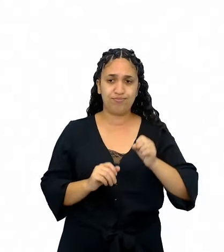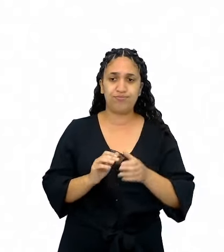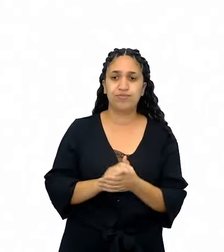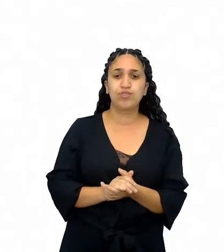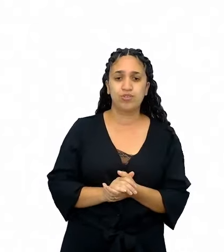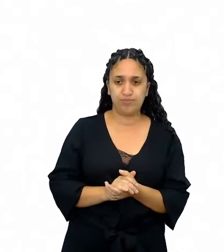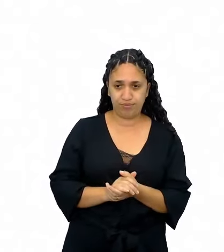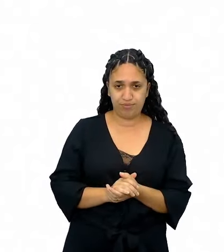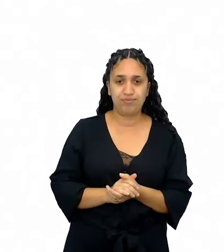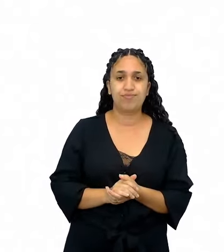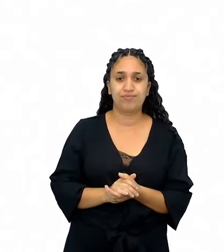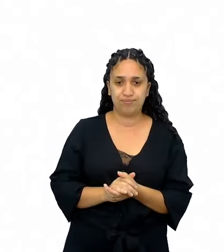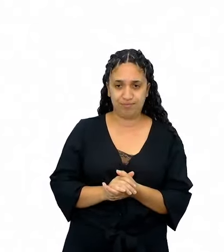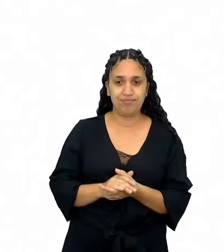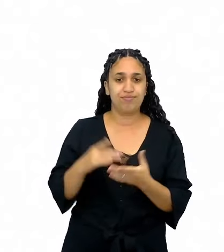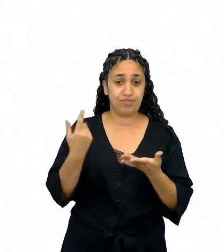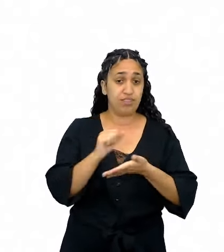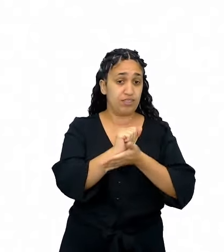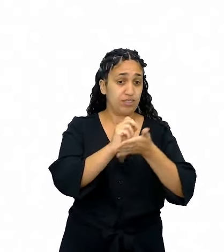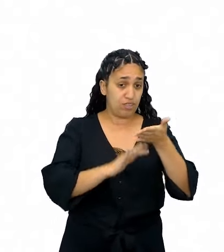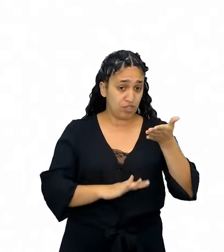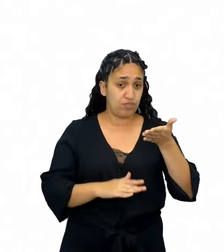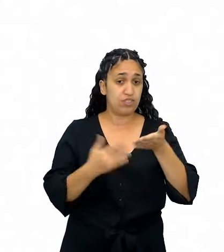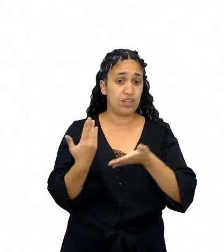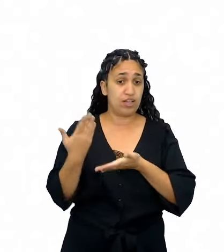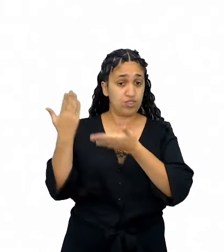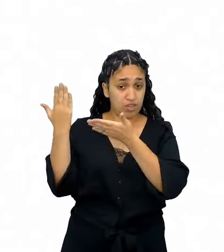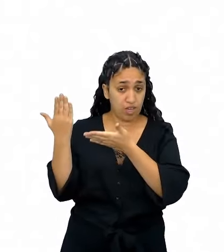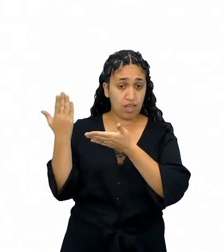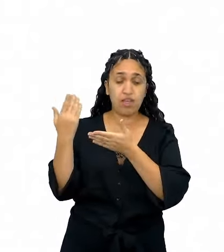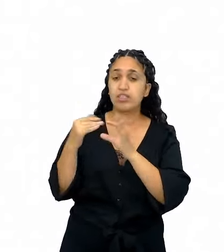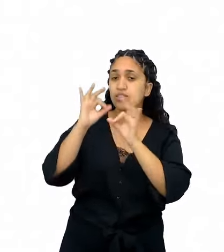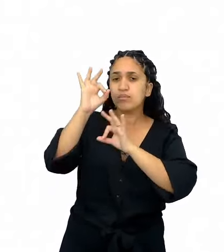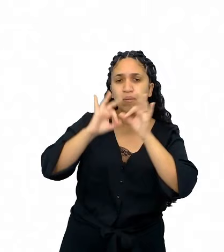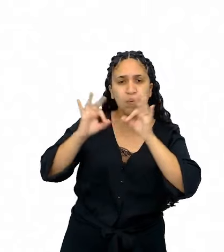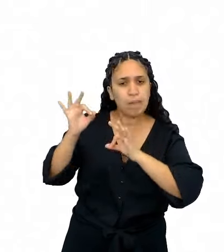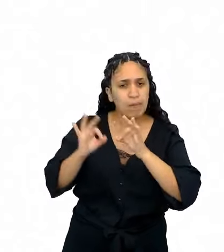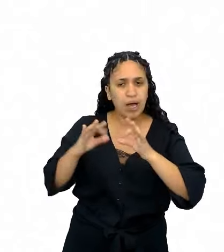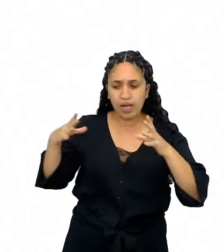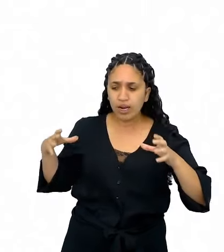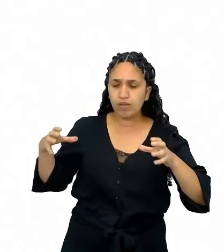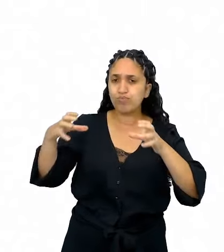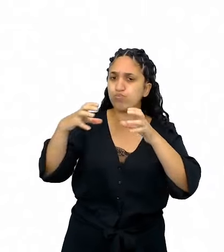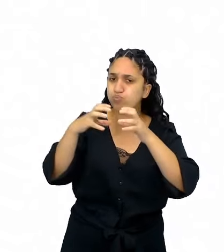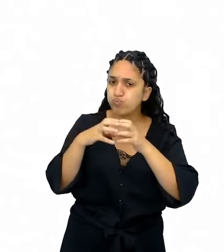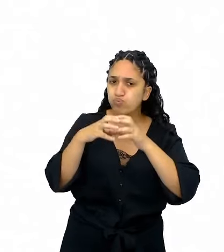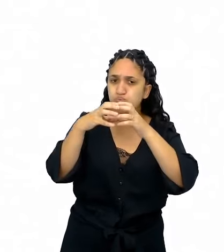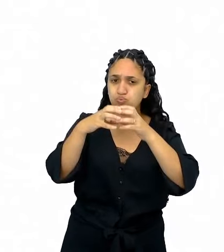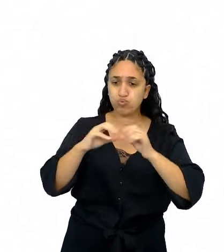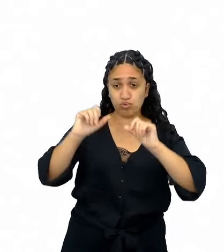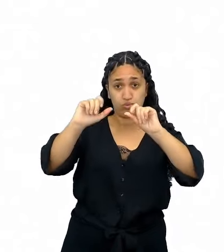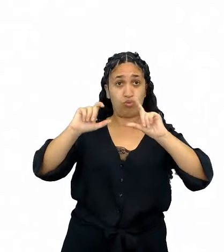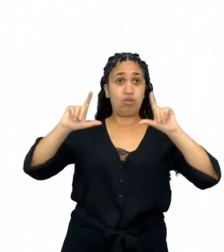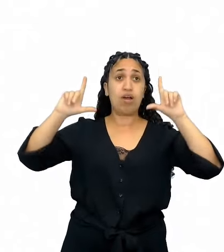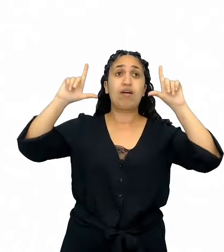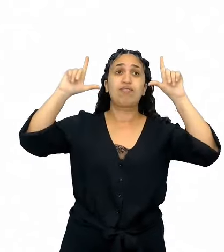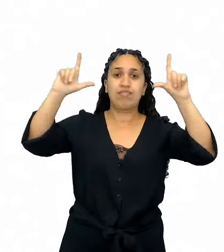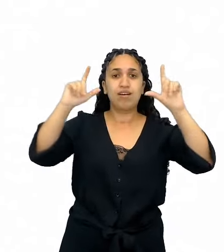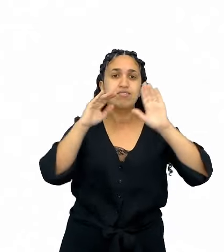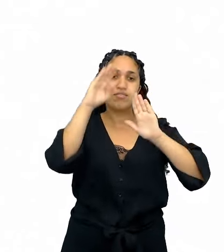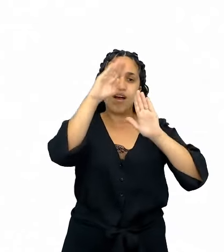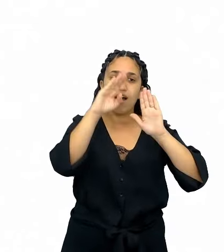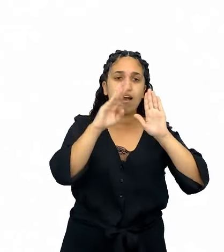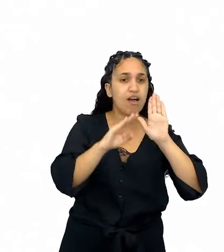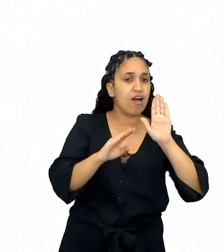um cartaz com essa regularidade e o acrescente ao mural da turma para que sirva como fonte de